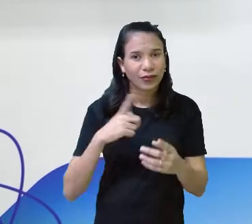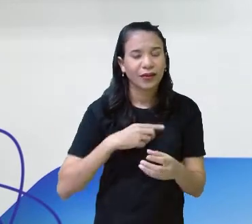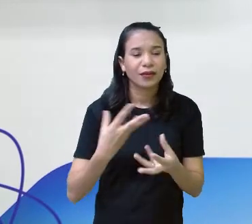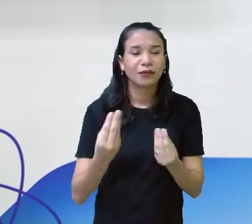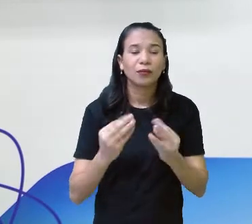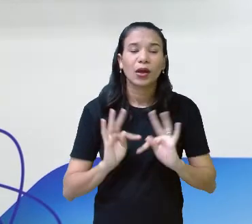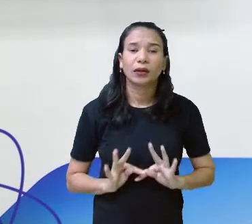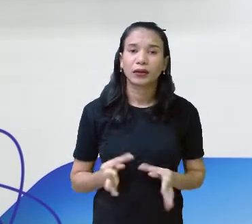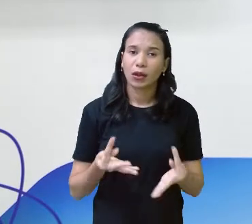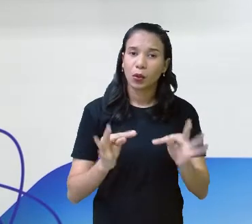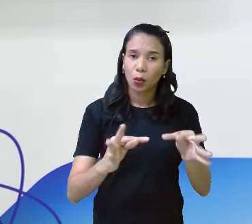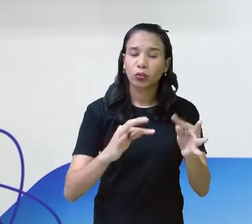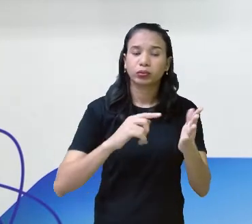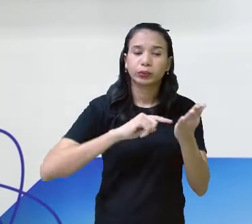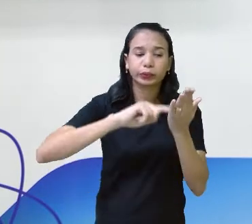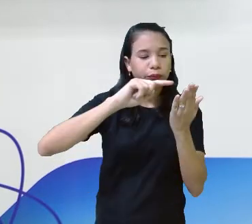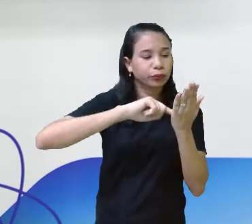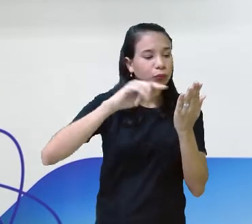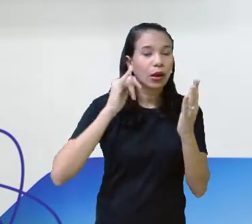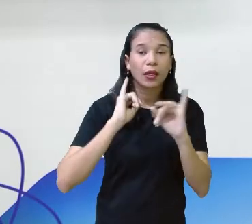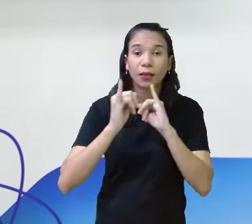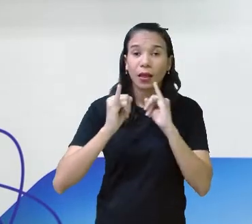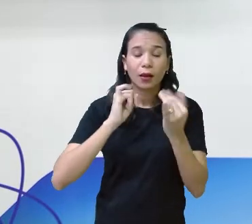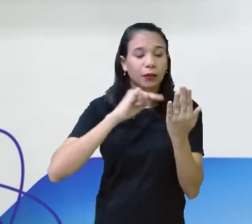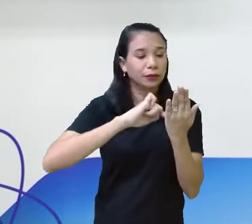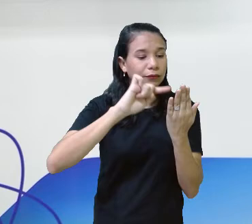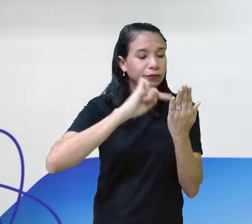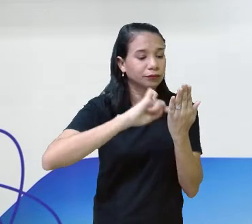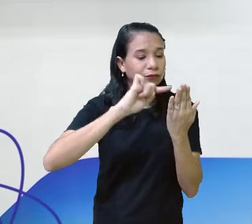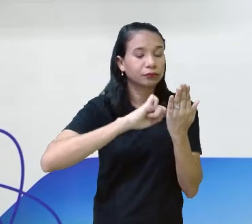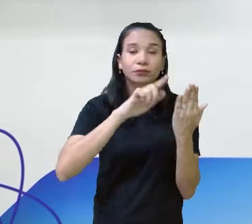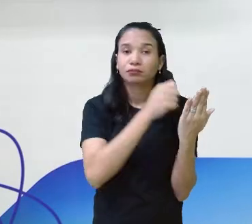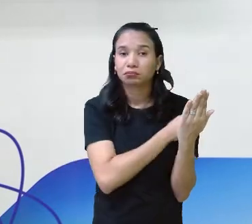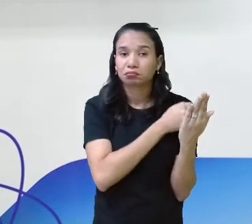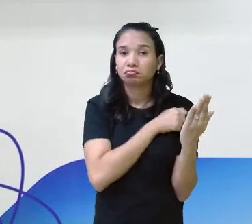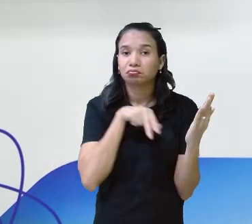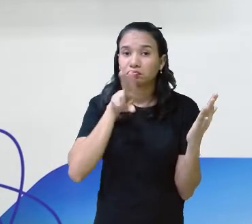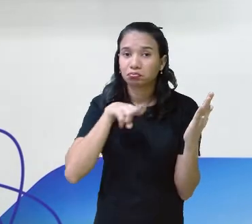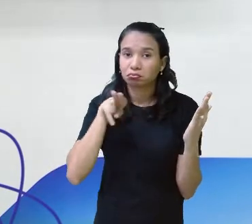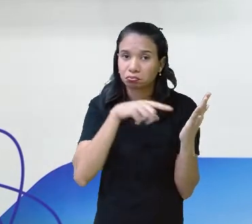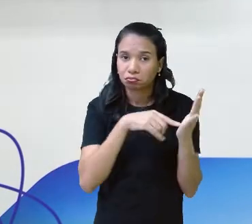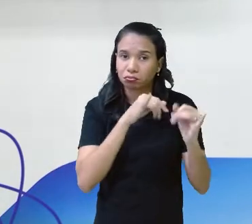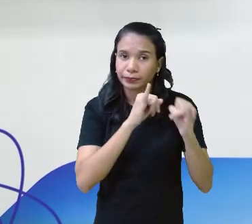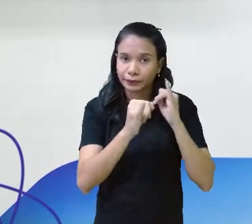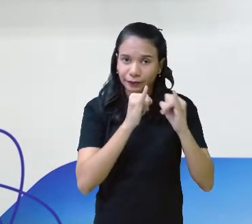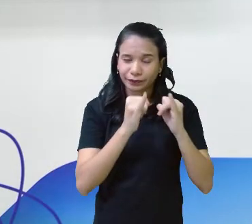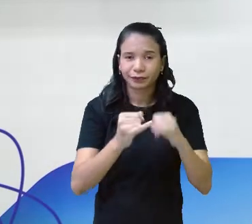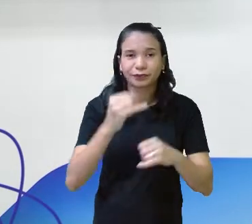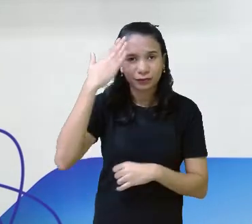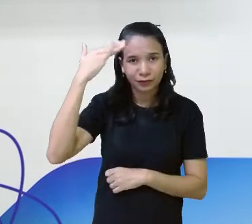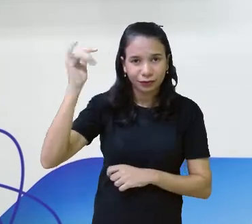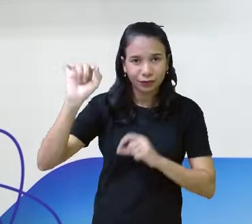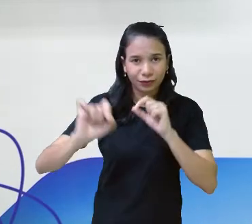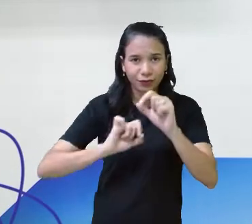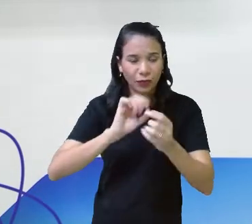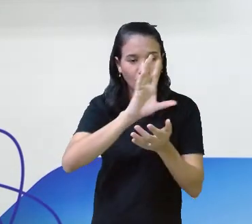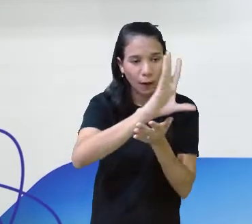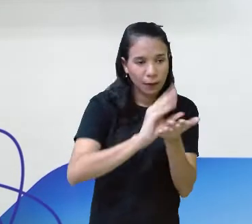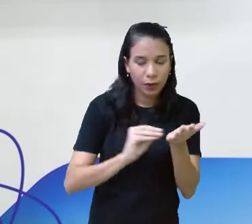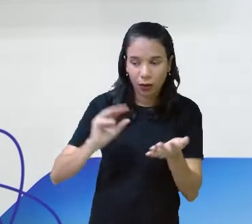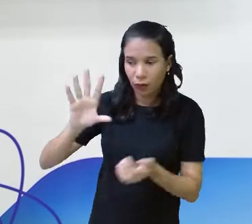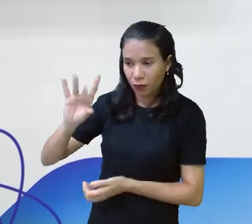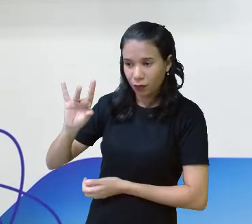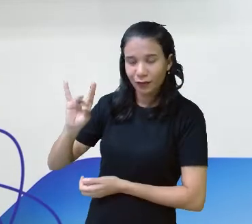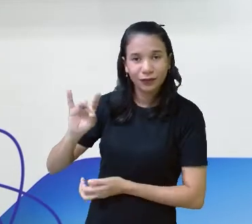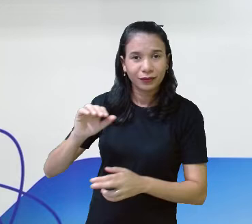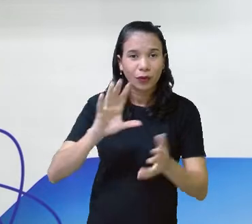acesso à tecnologia, a maioria dos estudantes recorrem à internet, aquele famoso Ctrl+C,